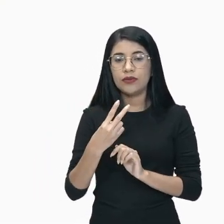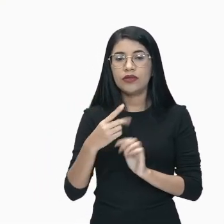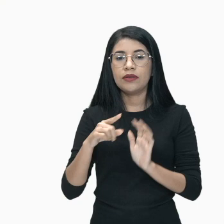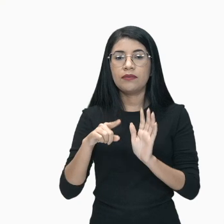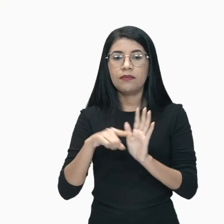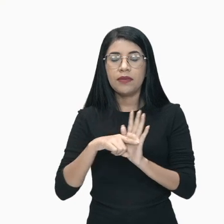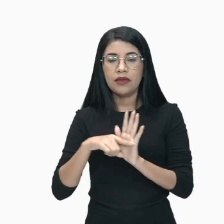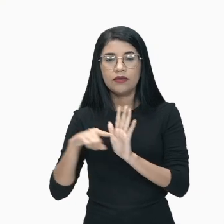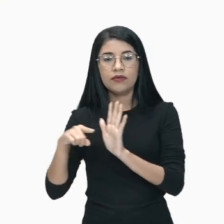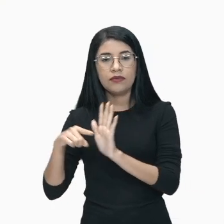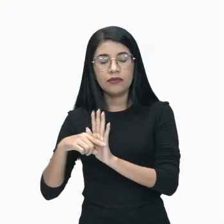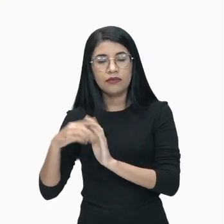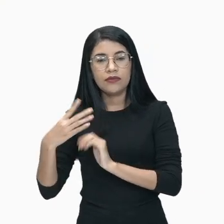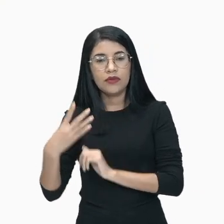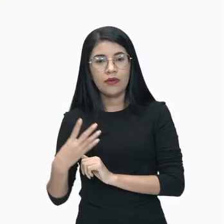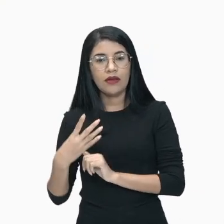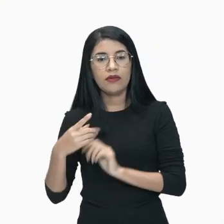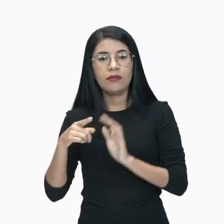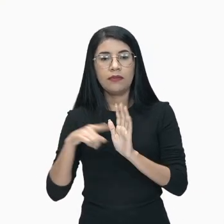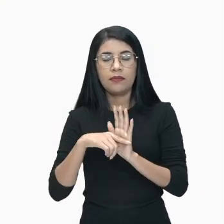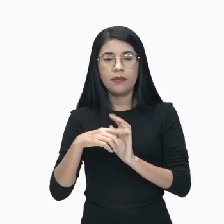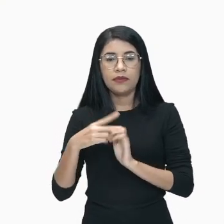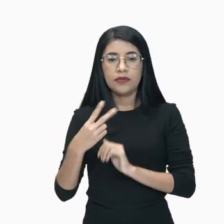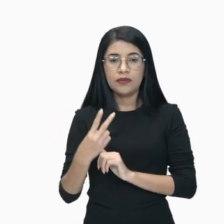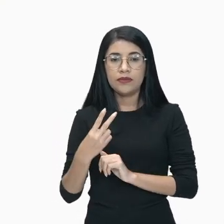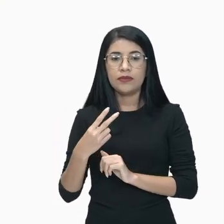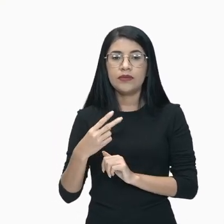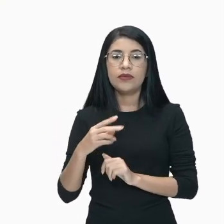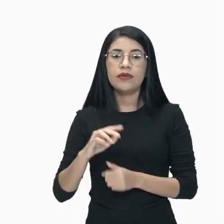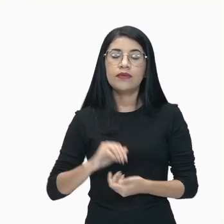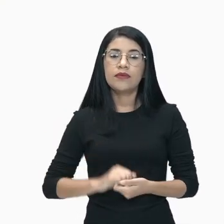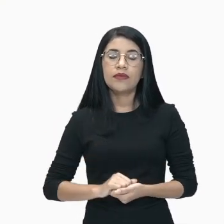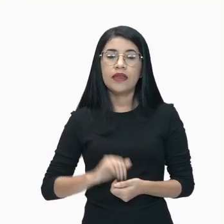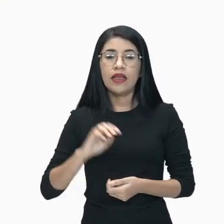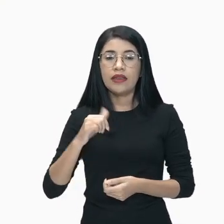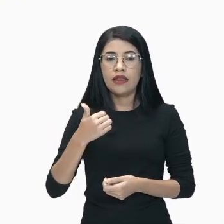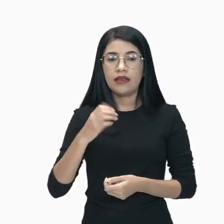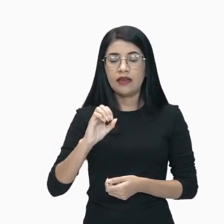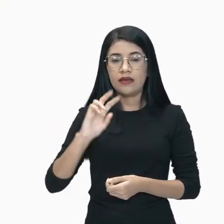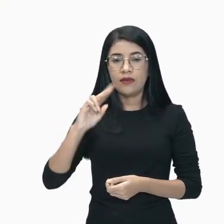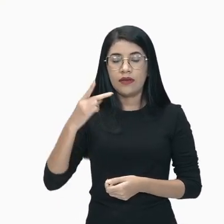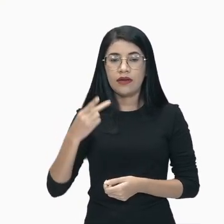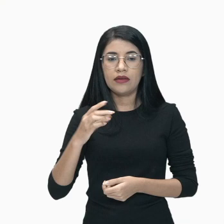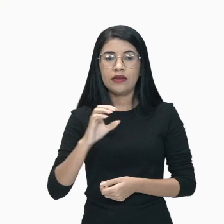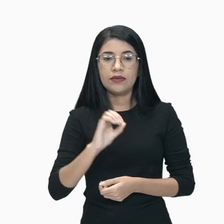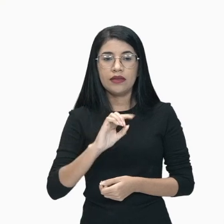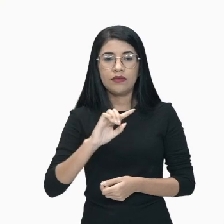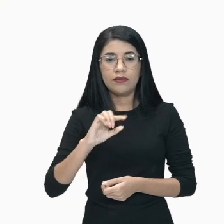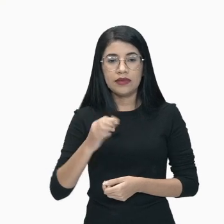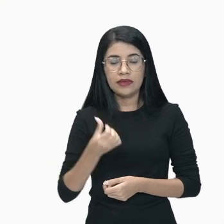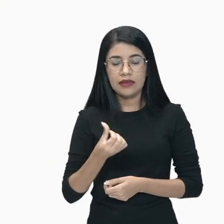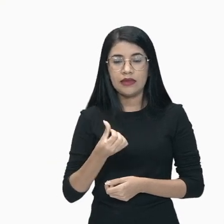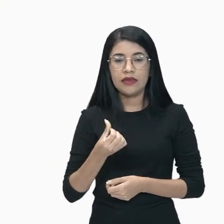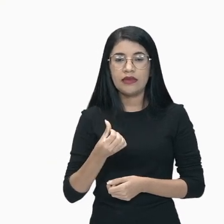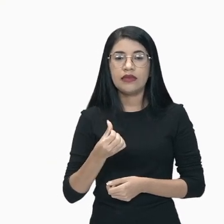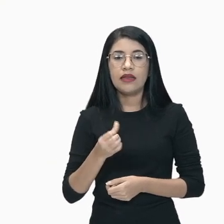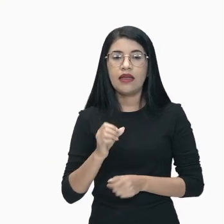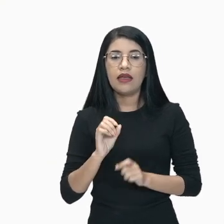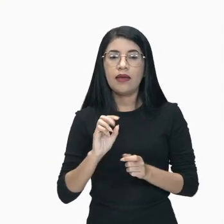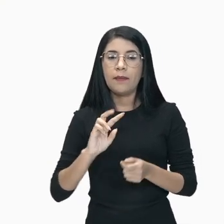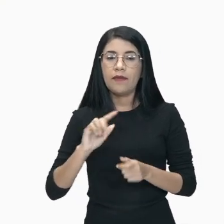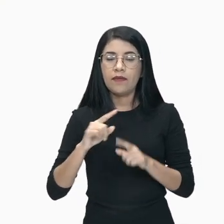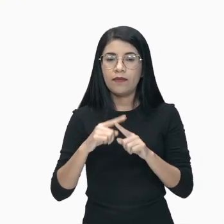4 é menos 2 mais 4, que dá 10 ao quadrado. 0,6 vezes 10 ao quadrado, eu tenho uma força